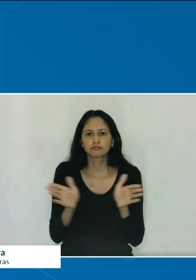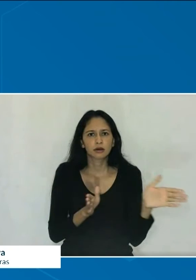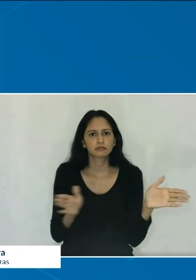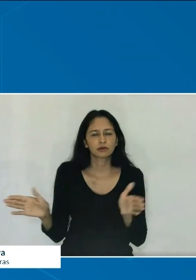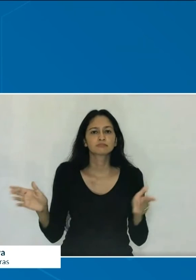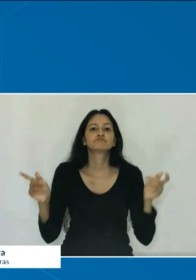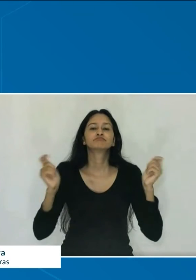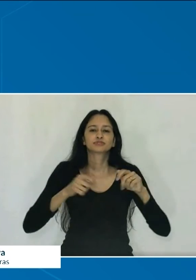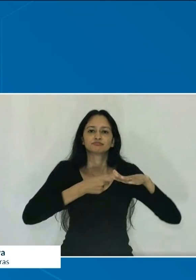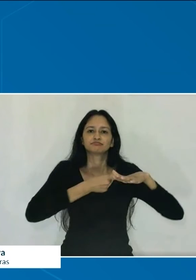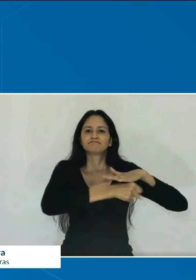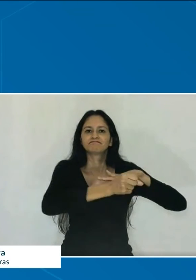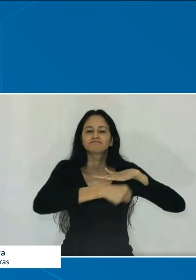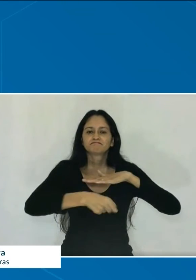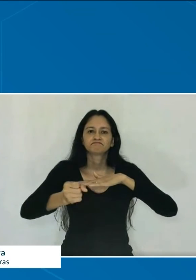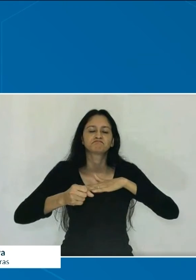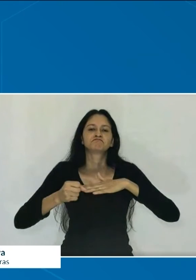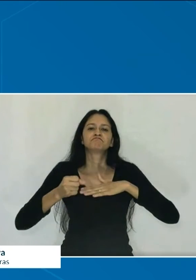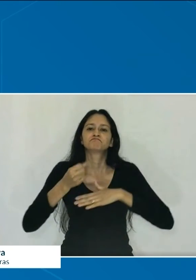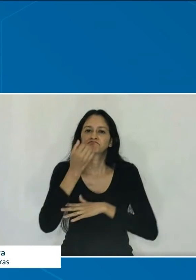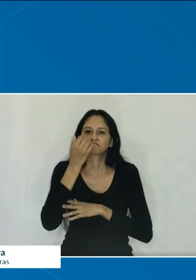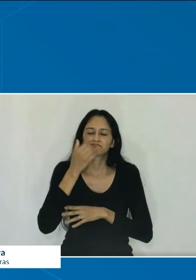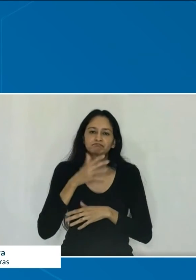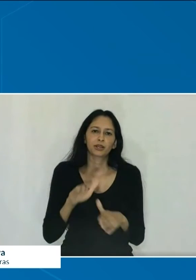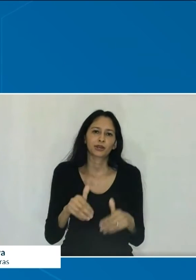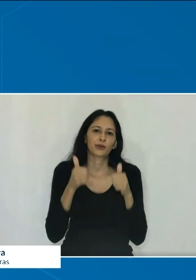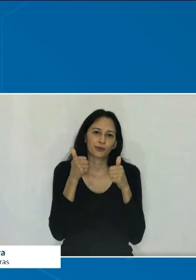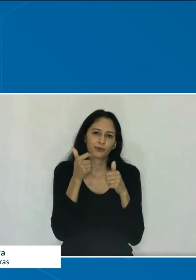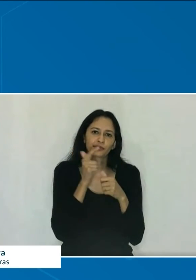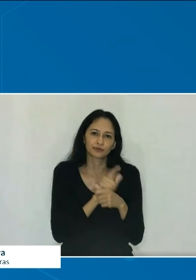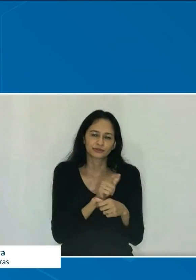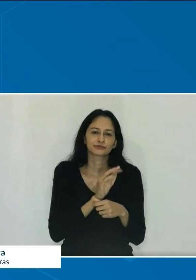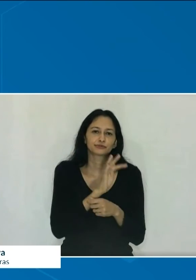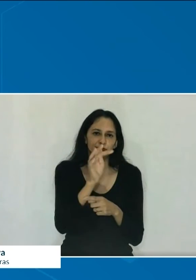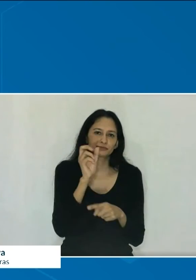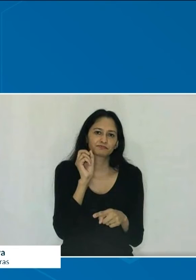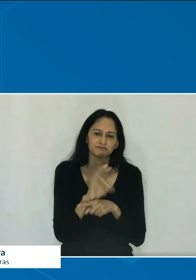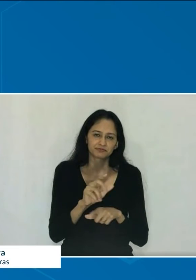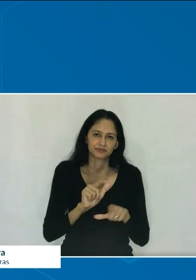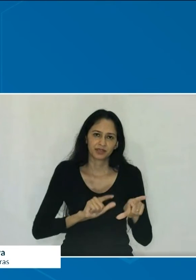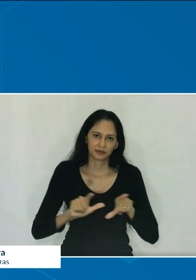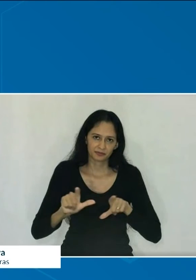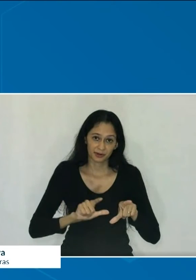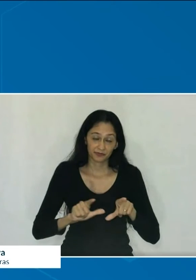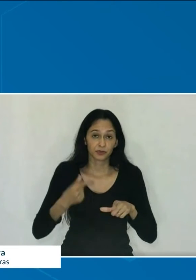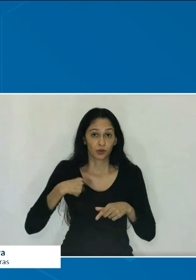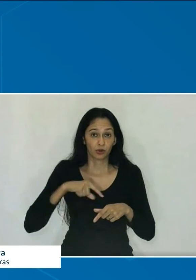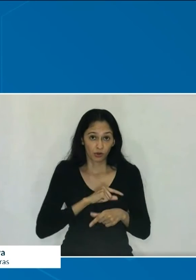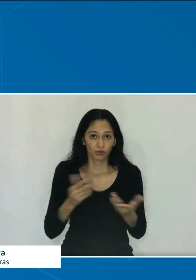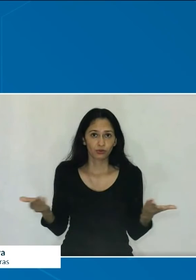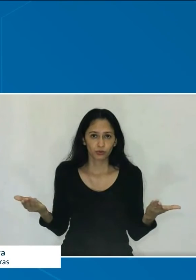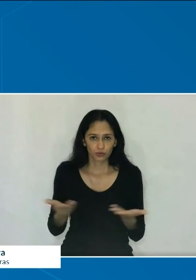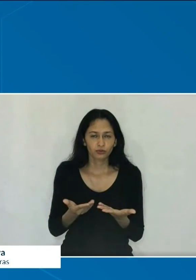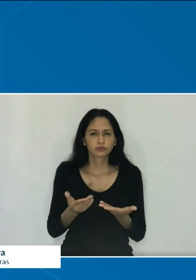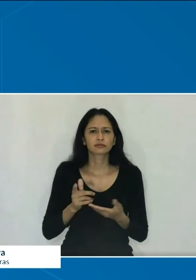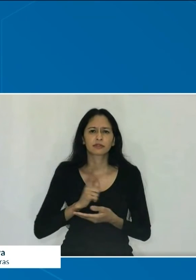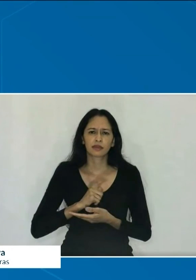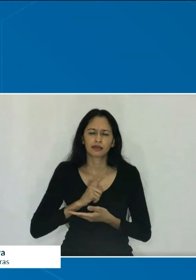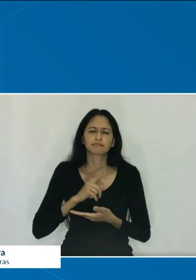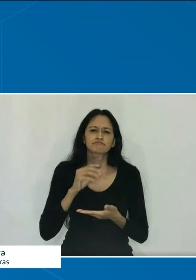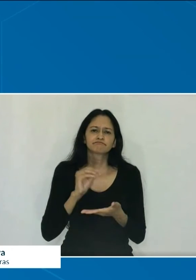de oportunidades para esse profissional quando ele sai para o mercado de trabalho. Então, assim, a gente tem hoje uma deficiência